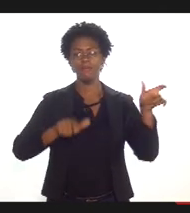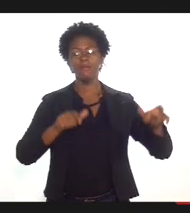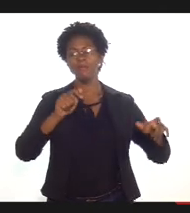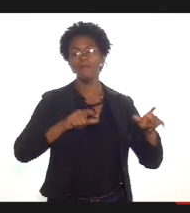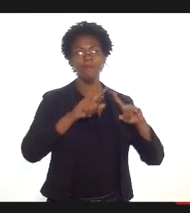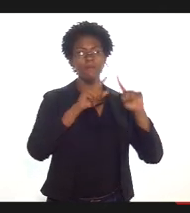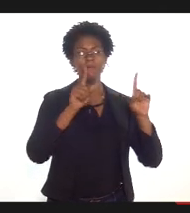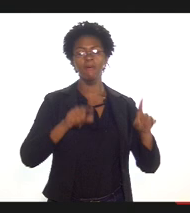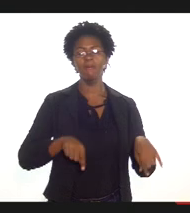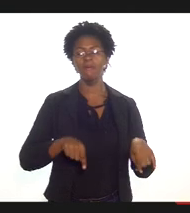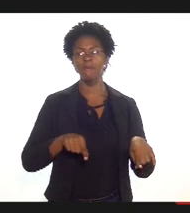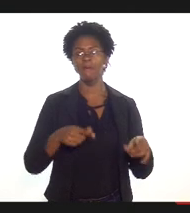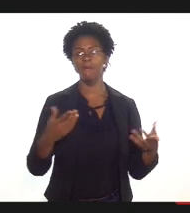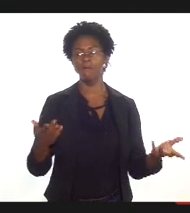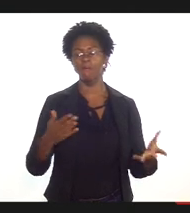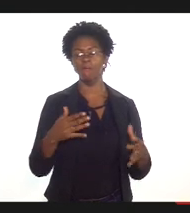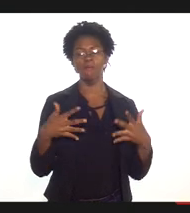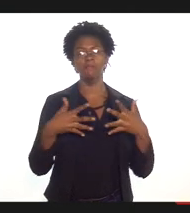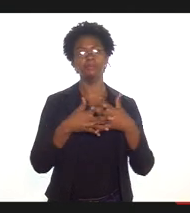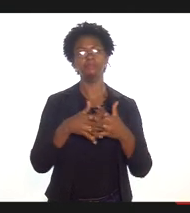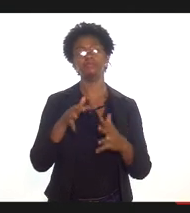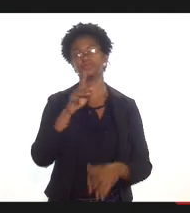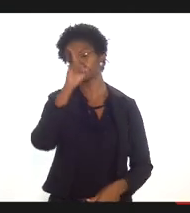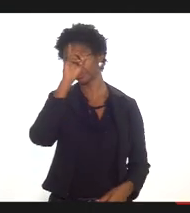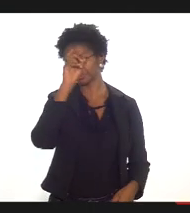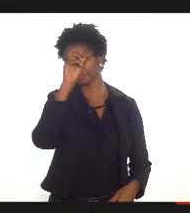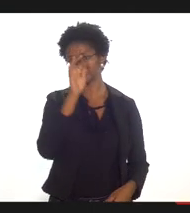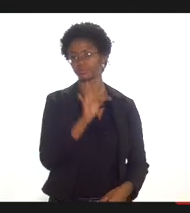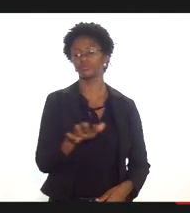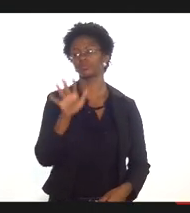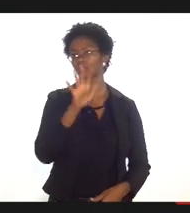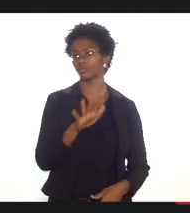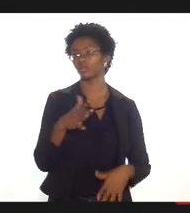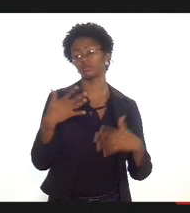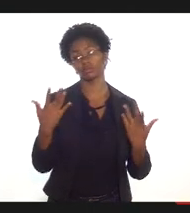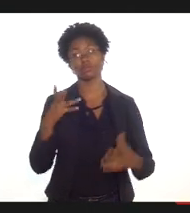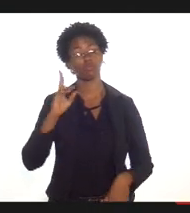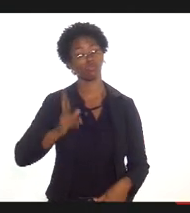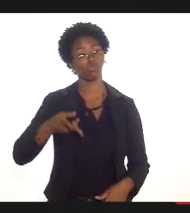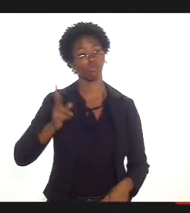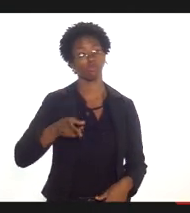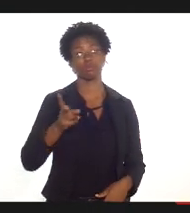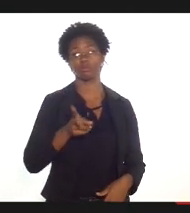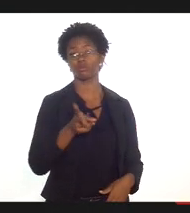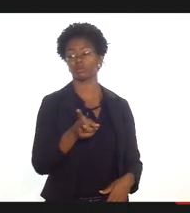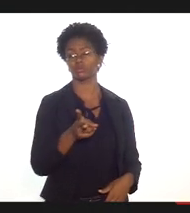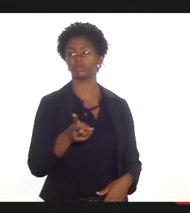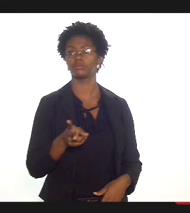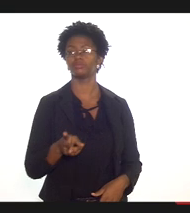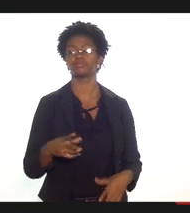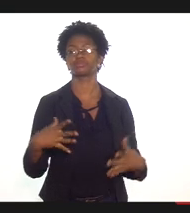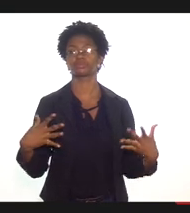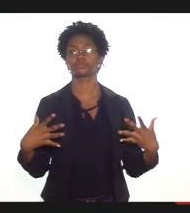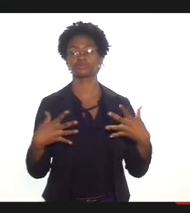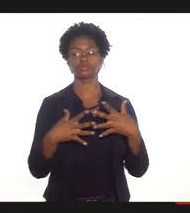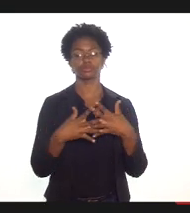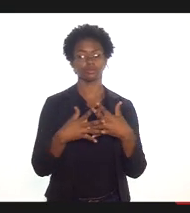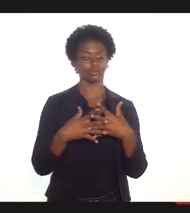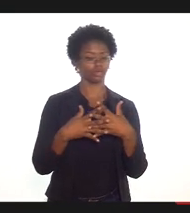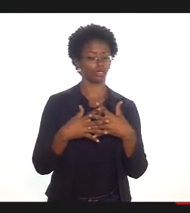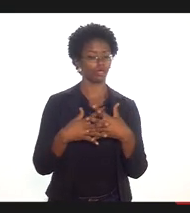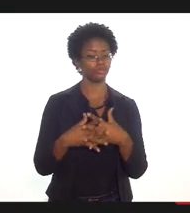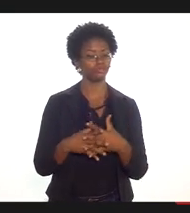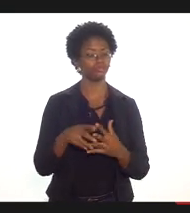nessa rede dos hospitais federais. Então, constantemente, essa rede, que é uma